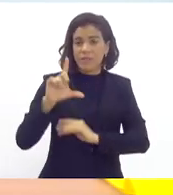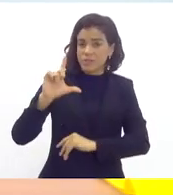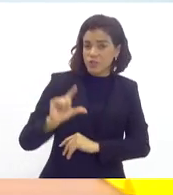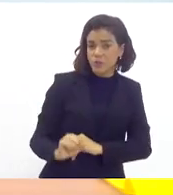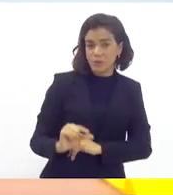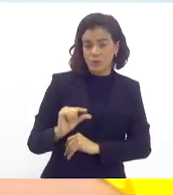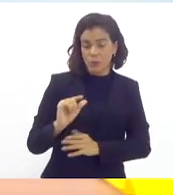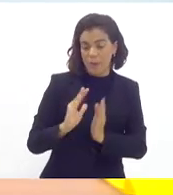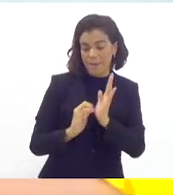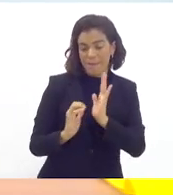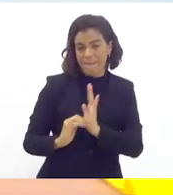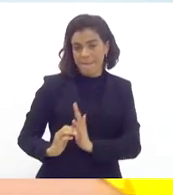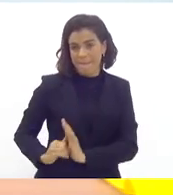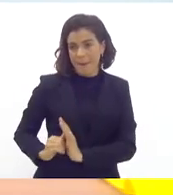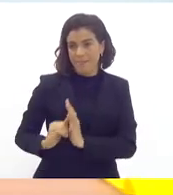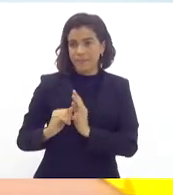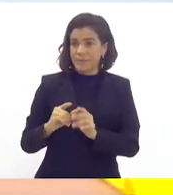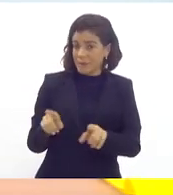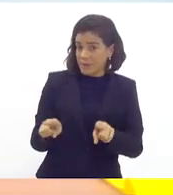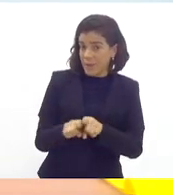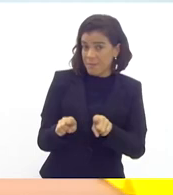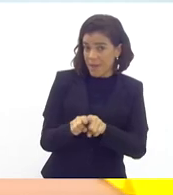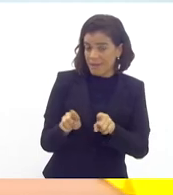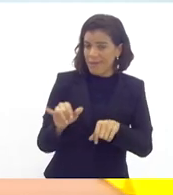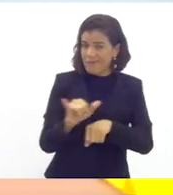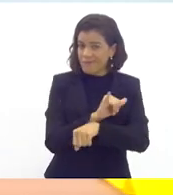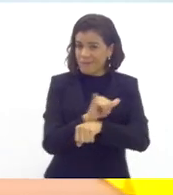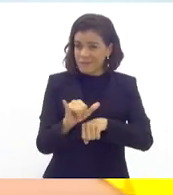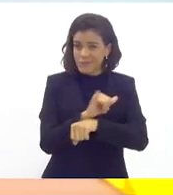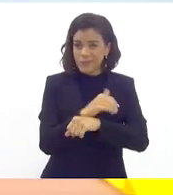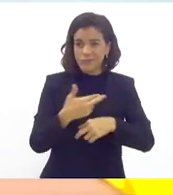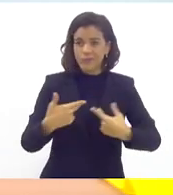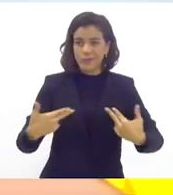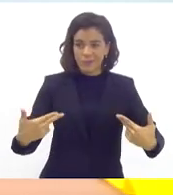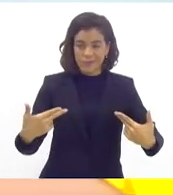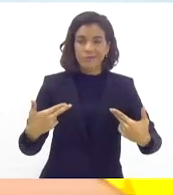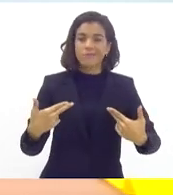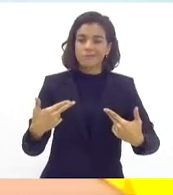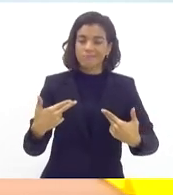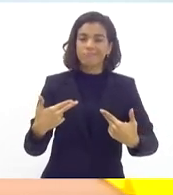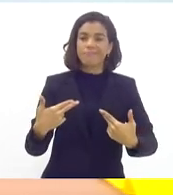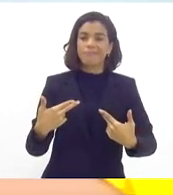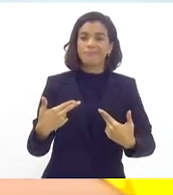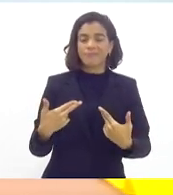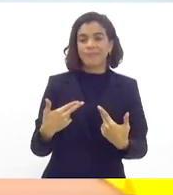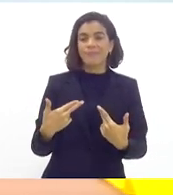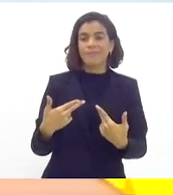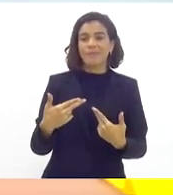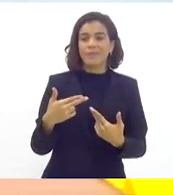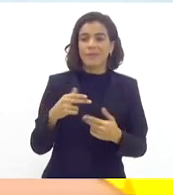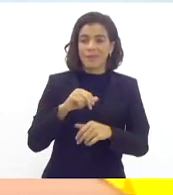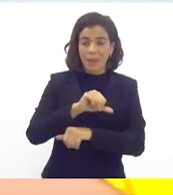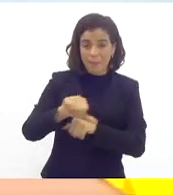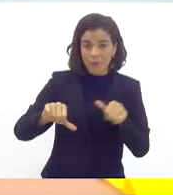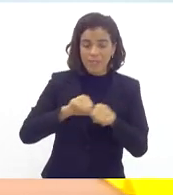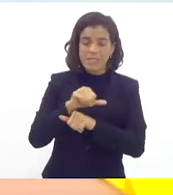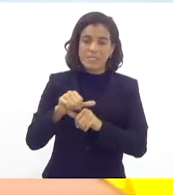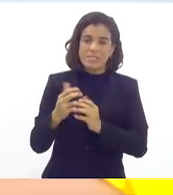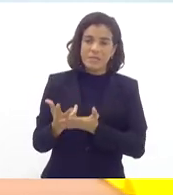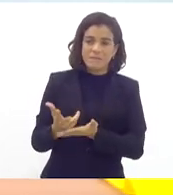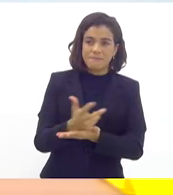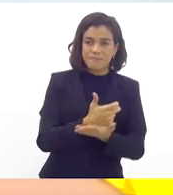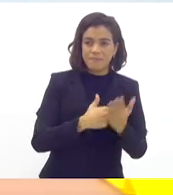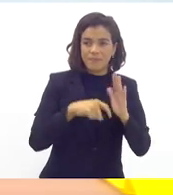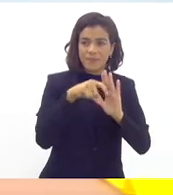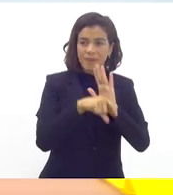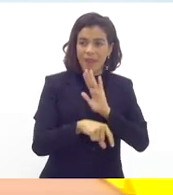a sonegação e evasão. Inclusive, tem vários instrumentos, esqueci de falar isso, uma das coisas que está prevista na reforma tributária é a possibilidade de usar um sistema